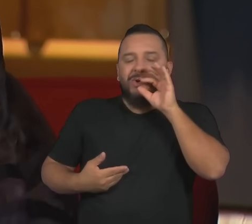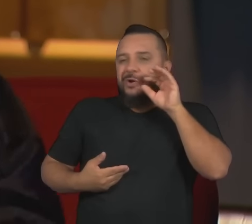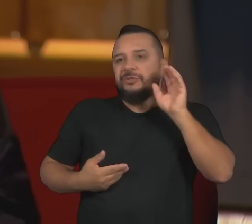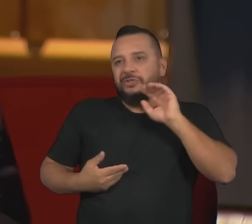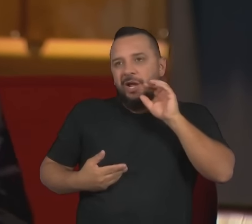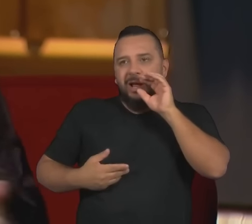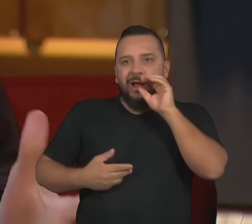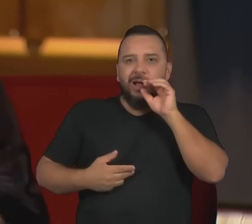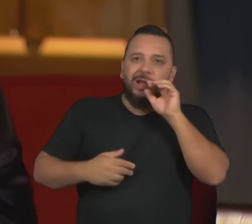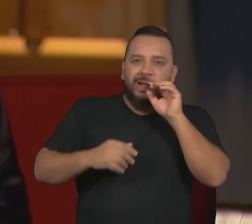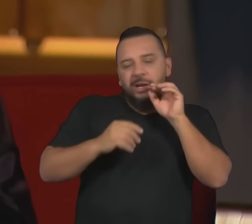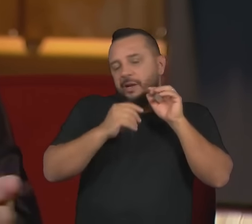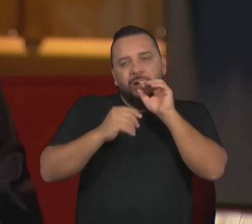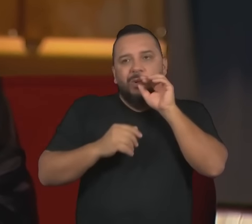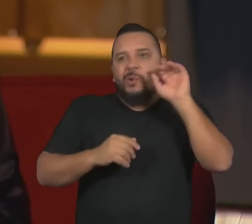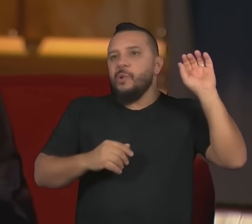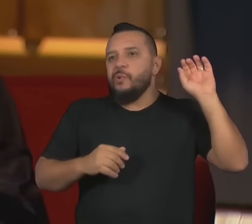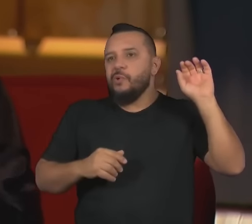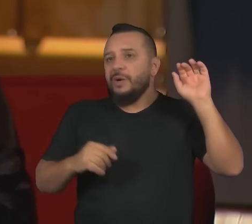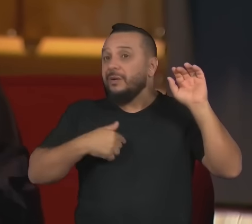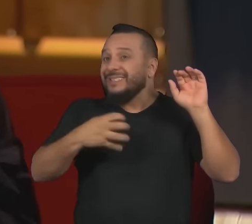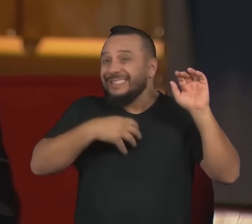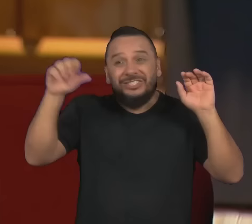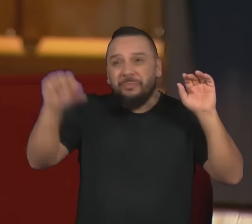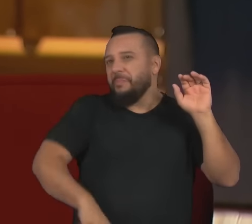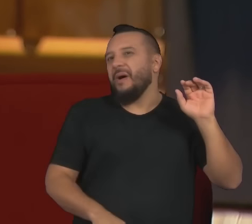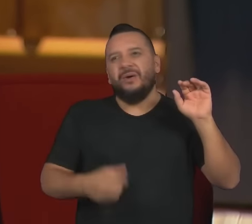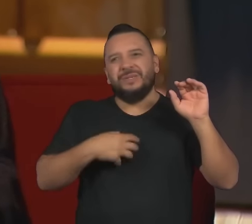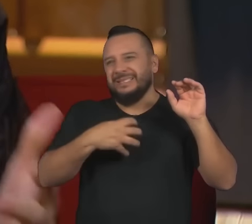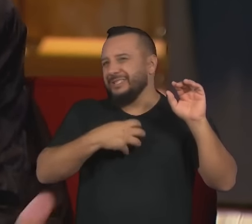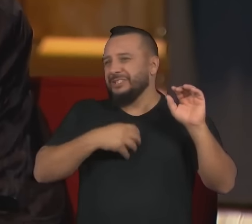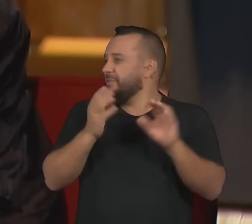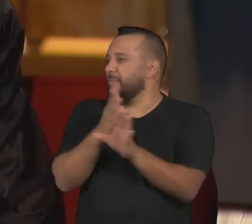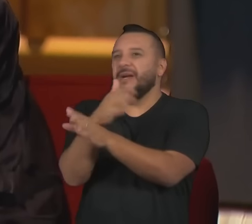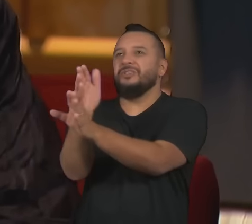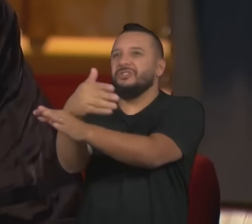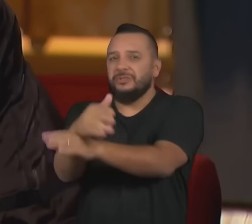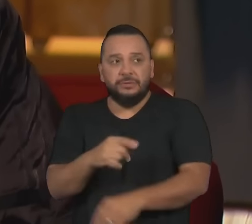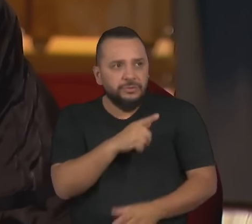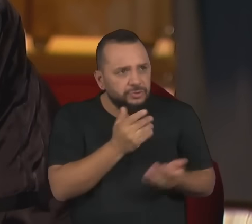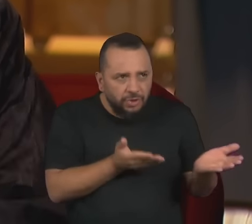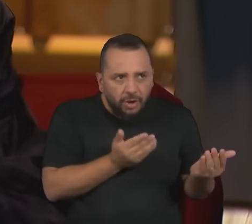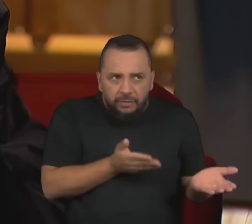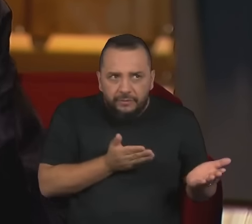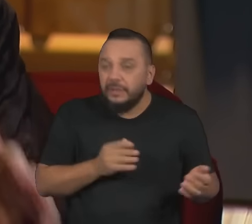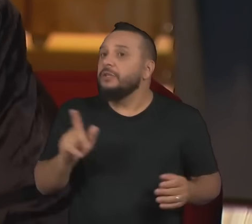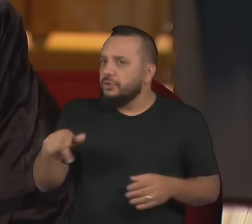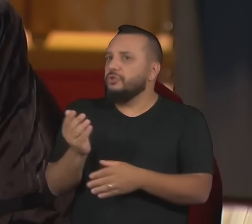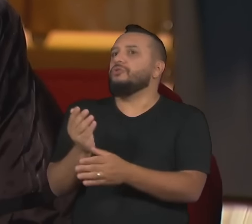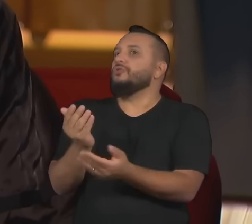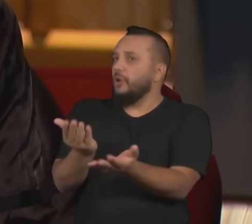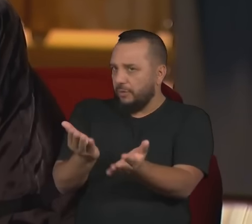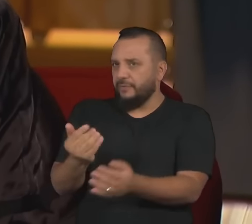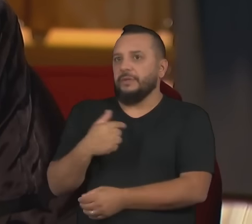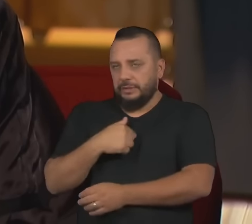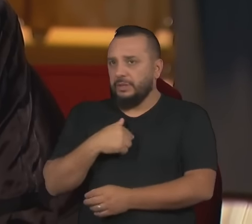mal. Tinha a sensação de perda, ficava meio perdido. Jovem, desde sempre. Eu